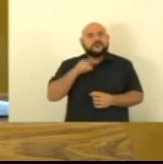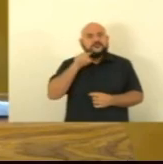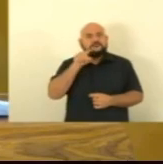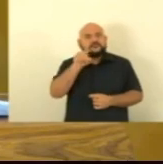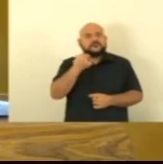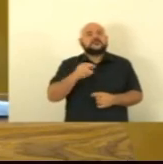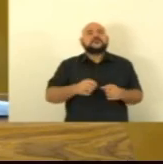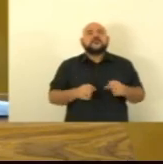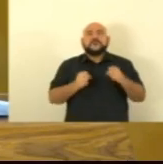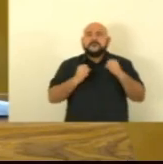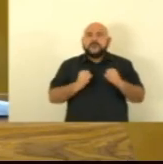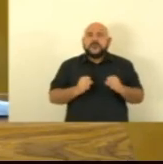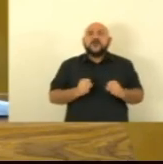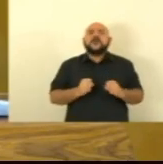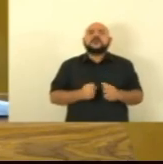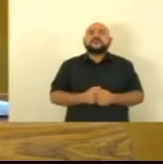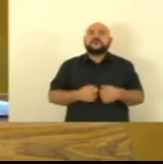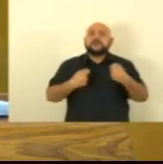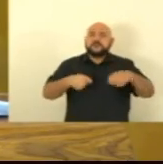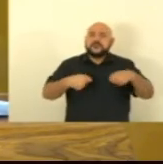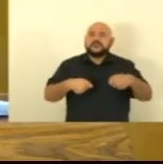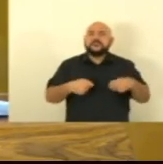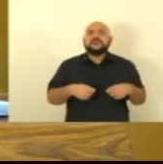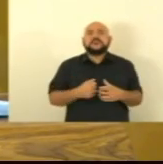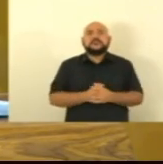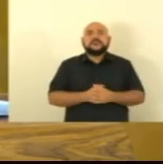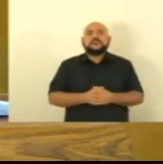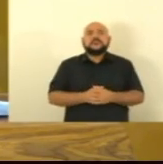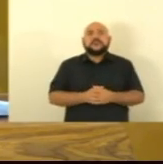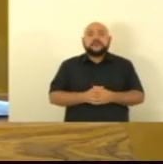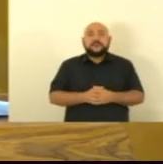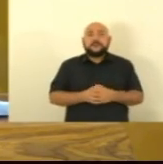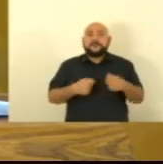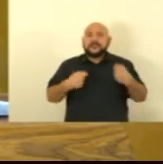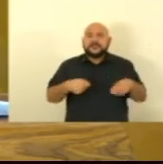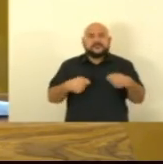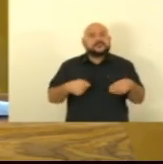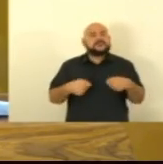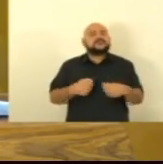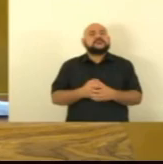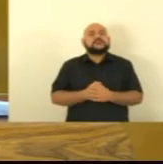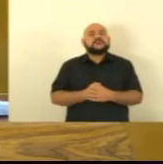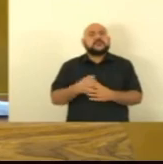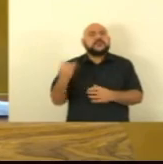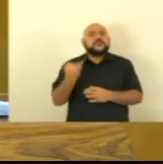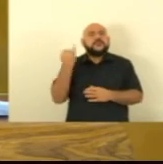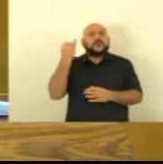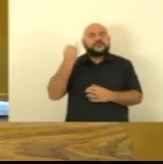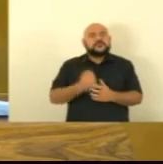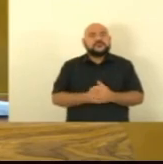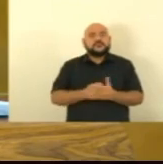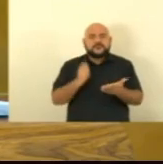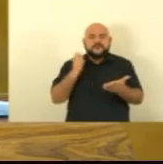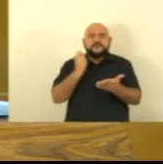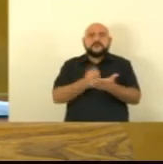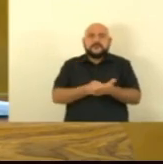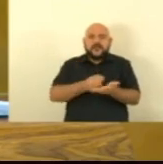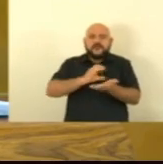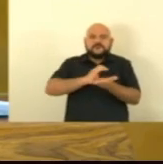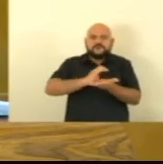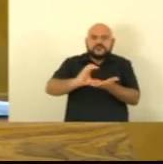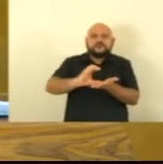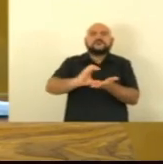pode e deve repassar uma verba